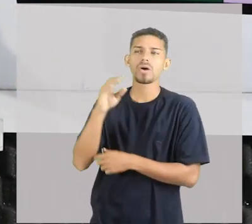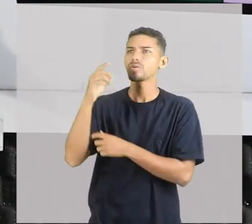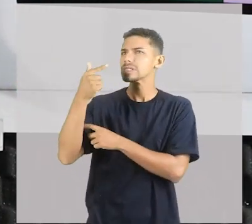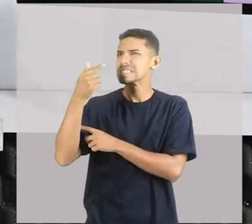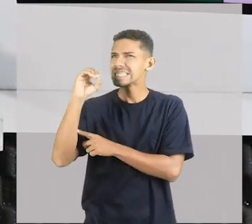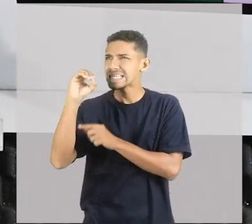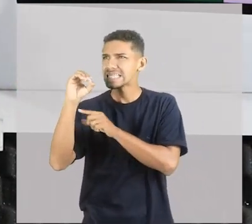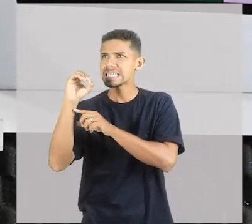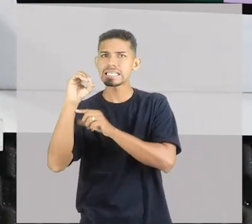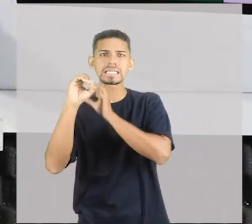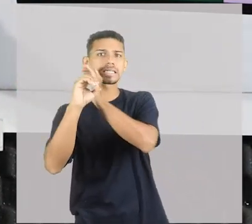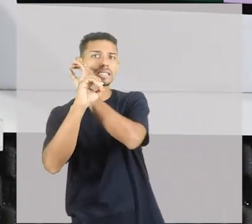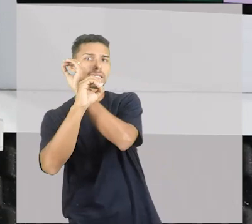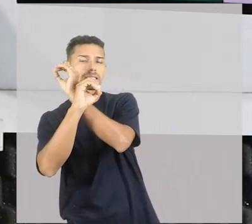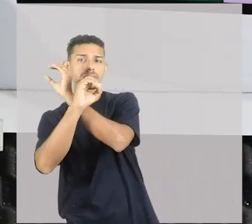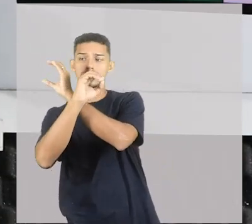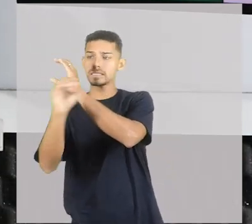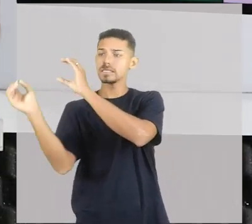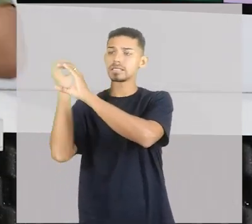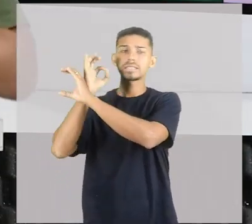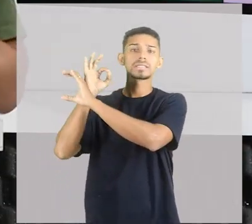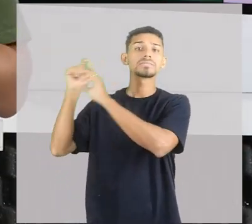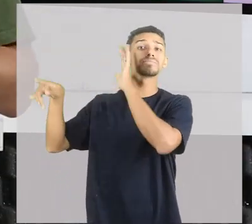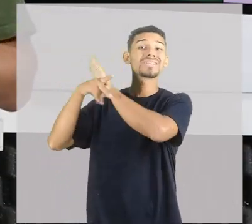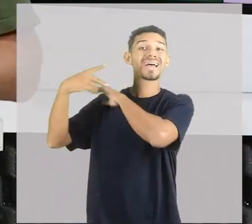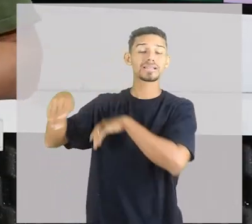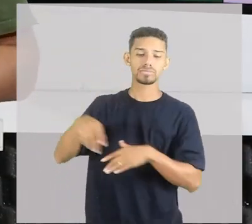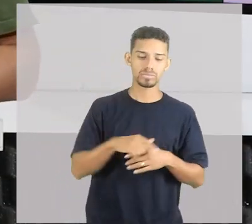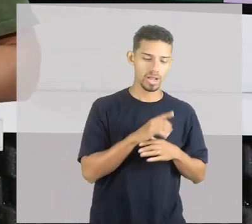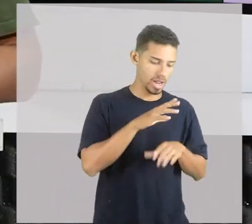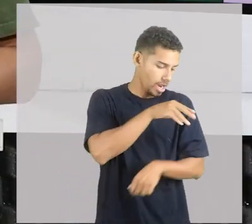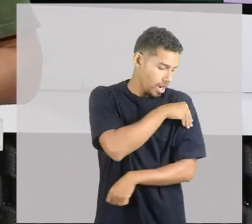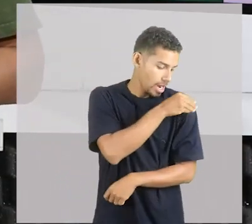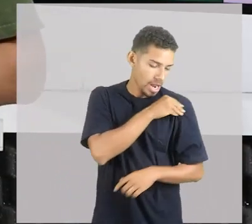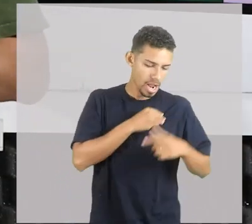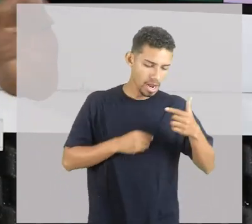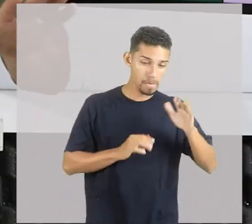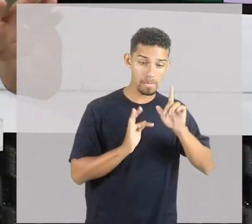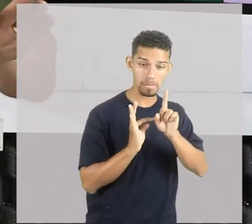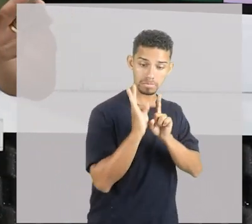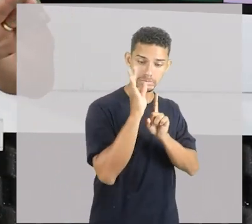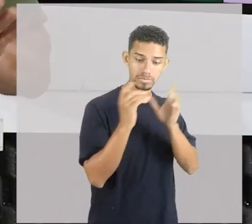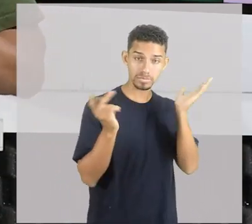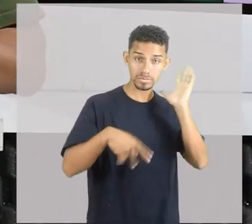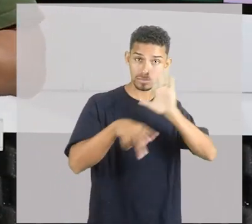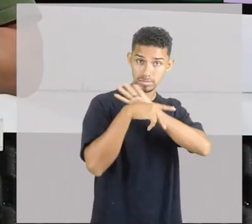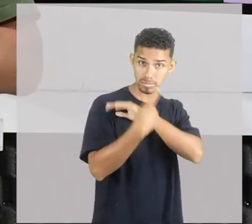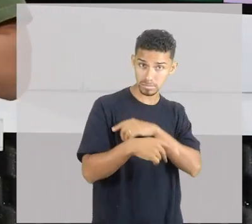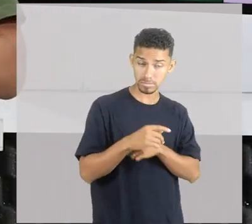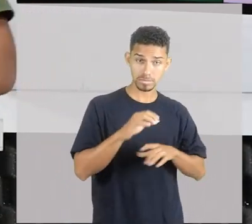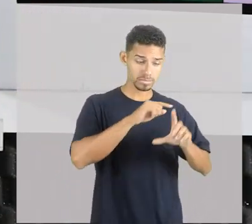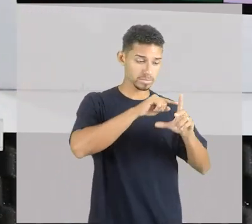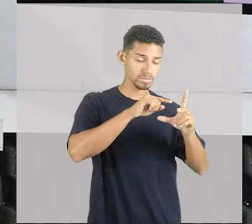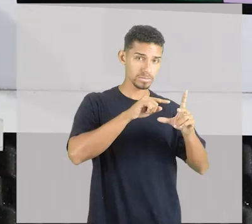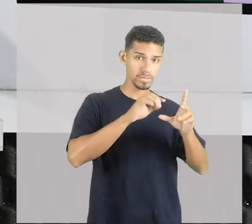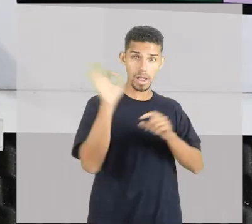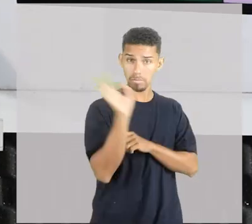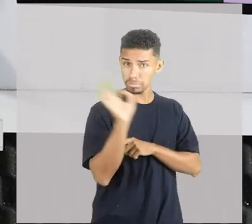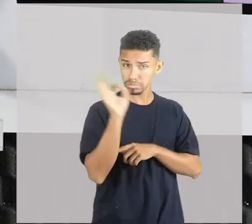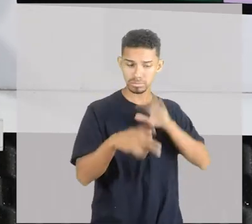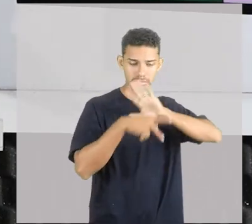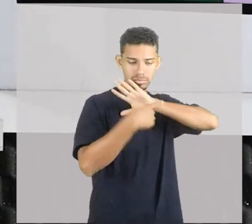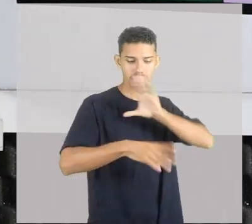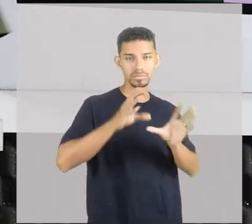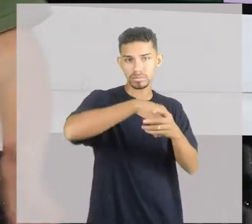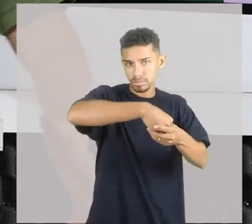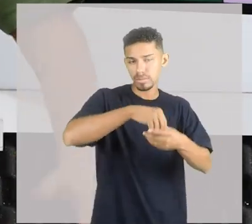70, se refere à porcentagem de álcool que eu tenho dentro daquela estrutura. Massa? Tranquilo? Mas existem outros tipos de álcool. Ó,